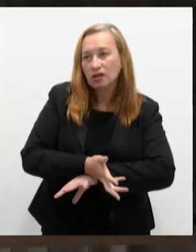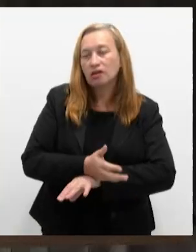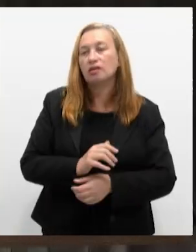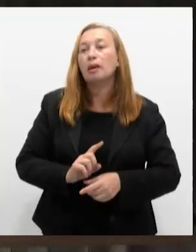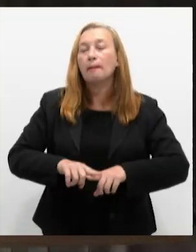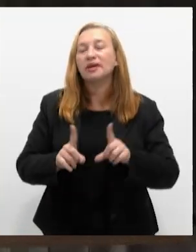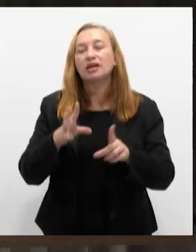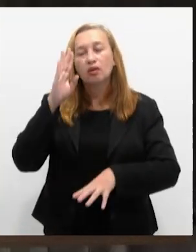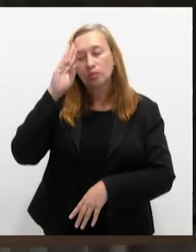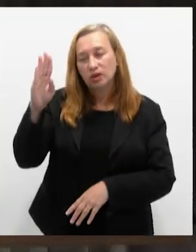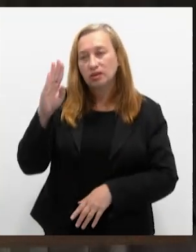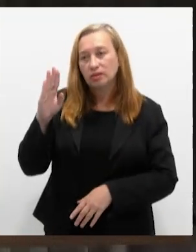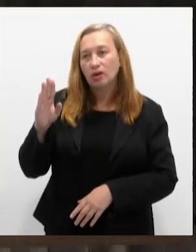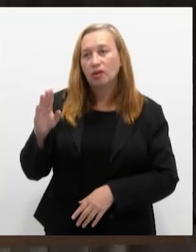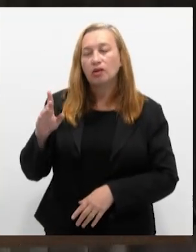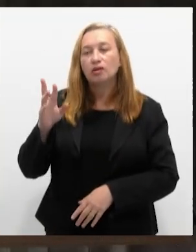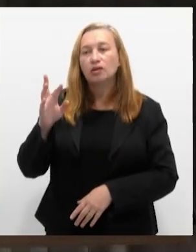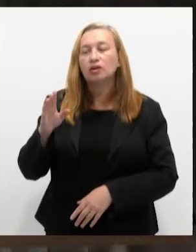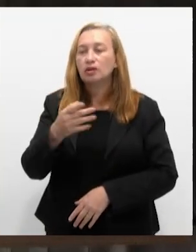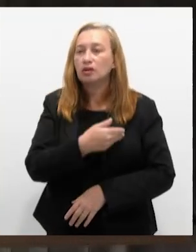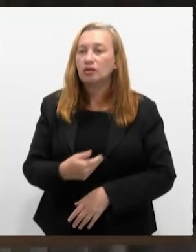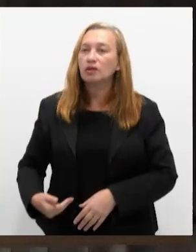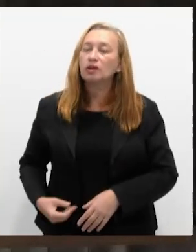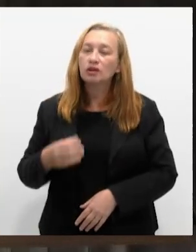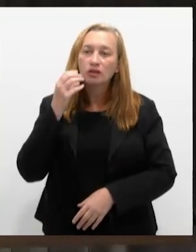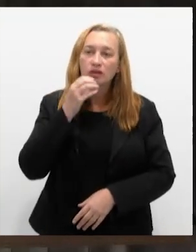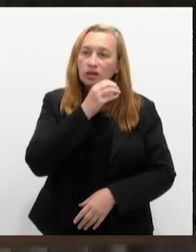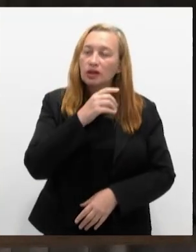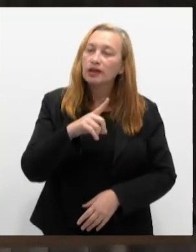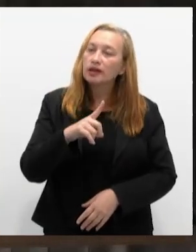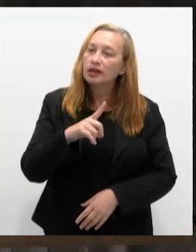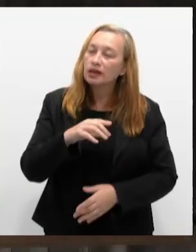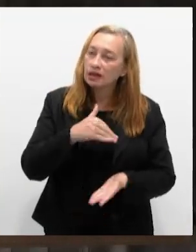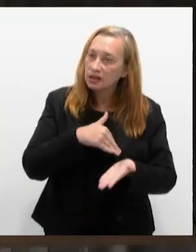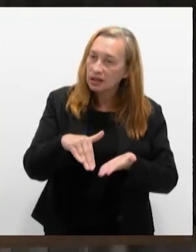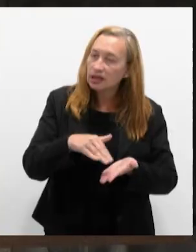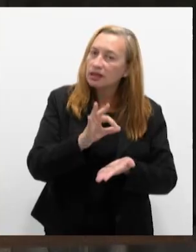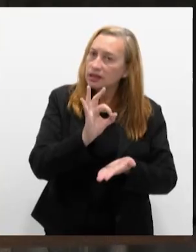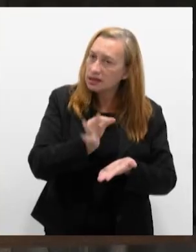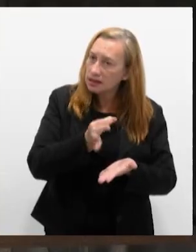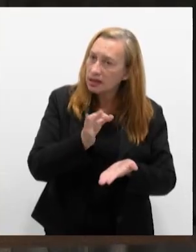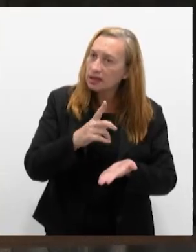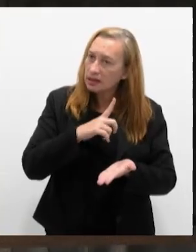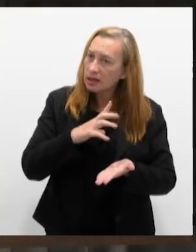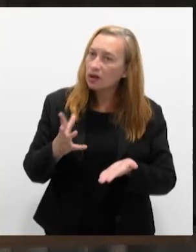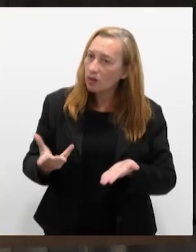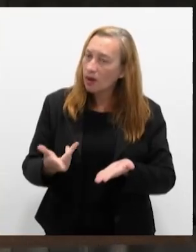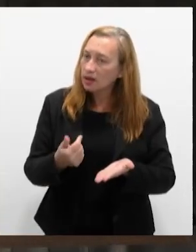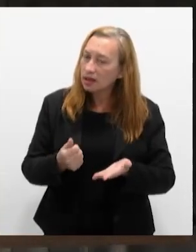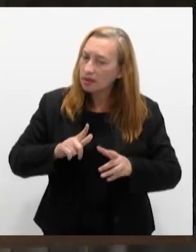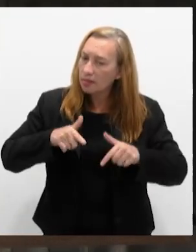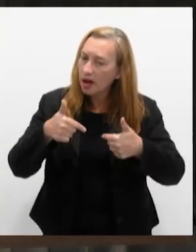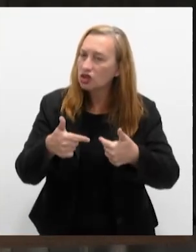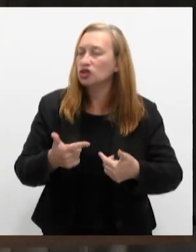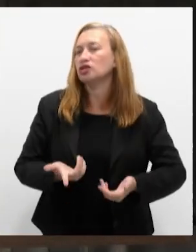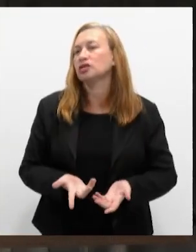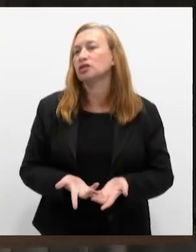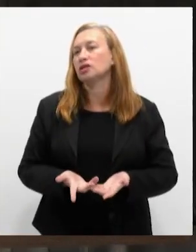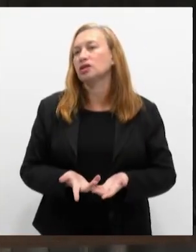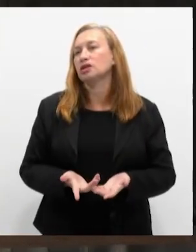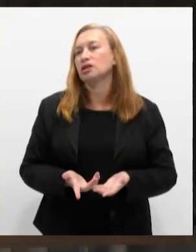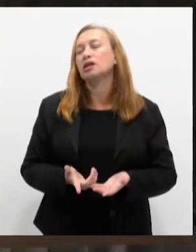Cláudio Castro, que essa secretaria tenha, de fato, condições para operar, não é? Que